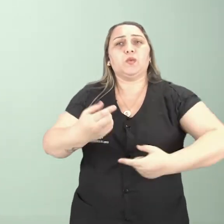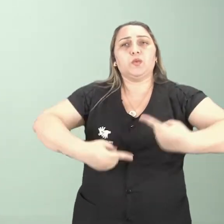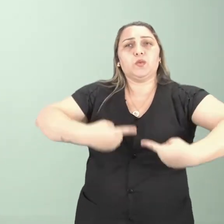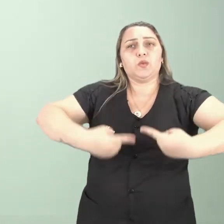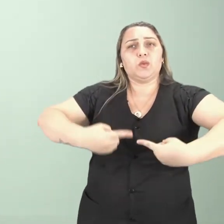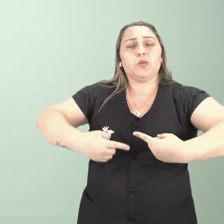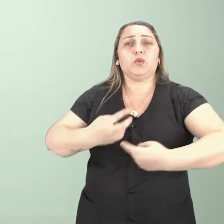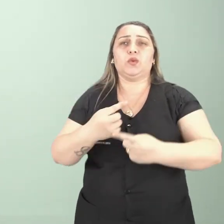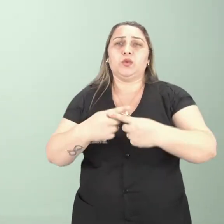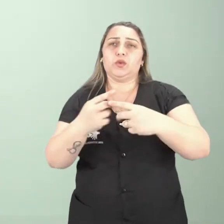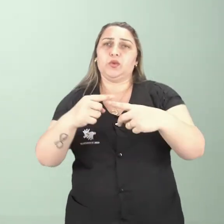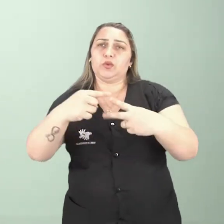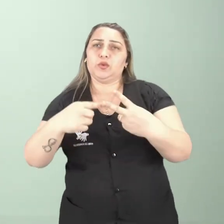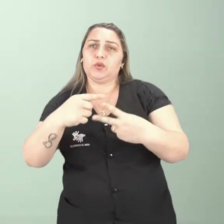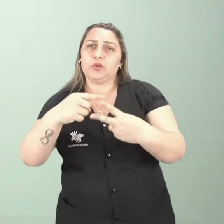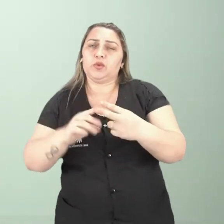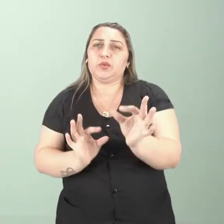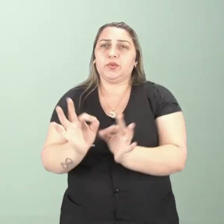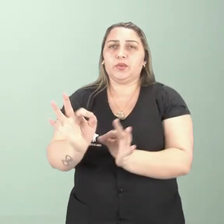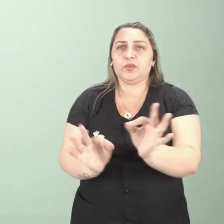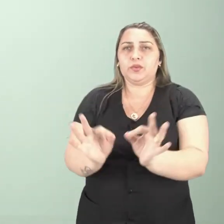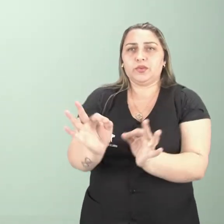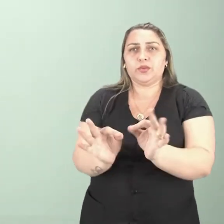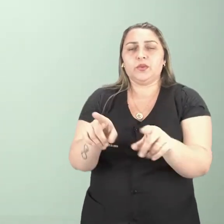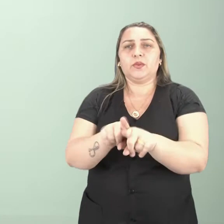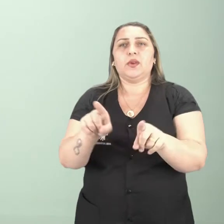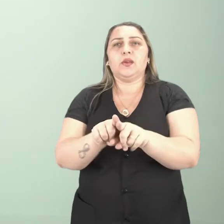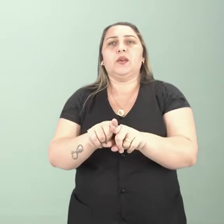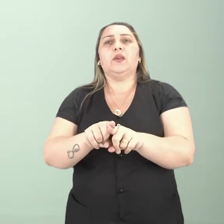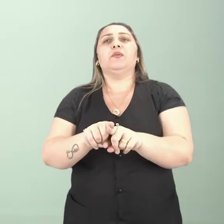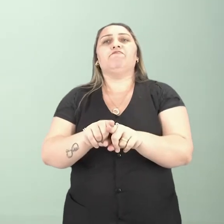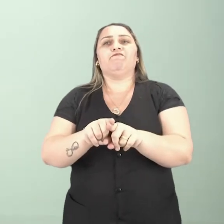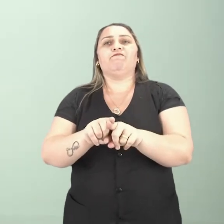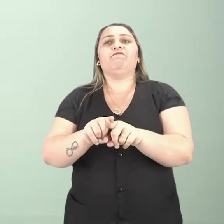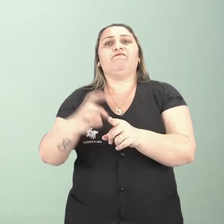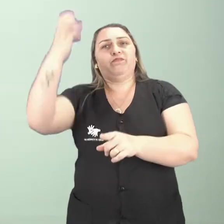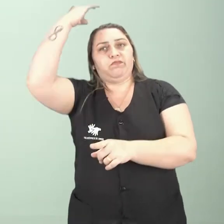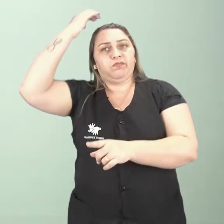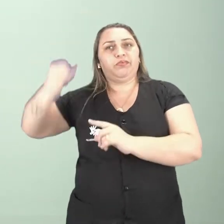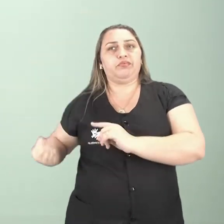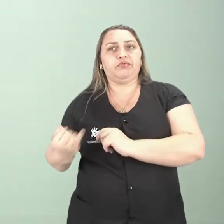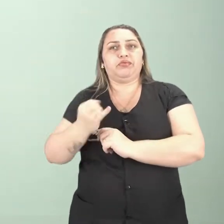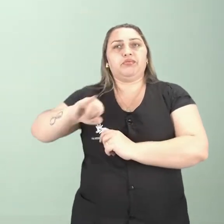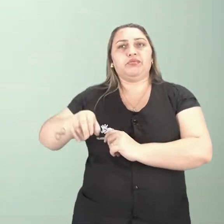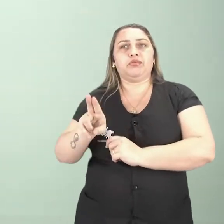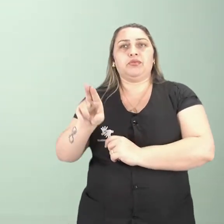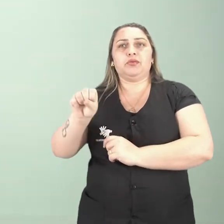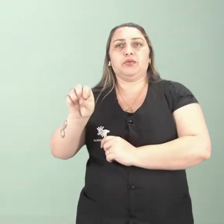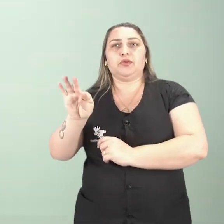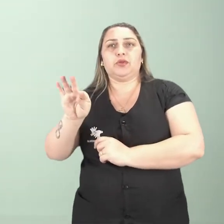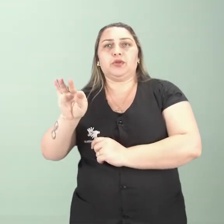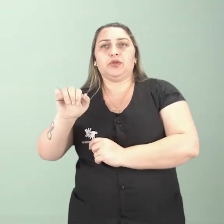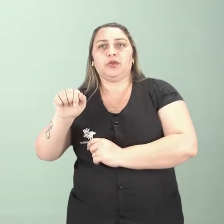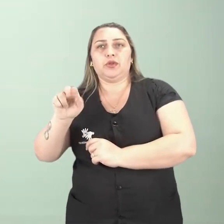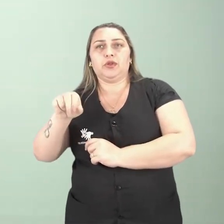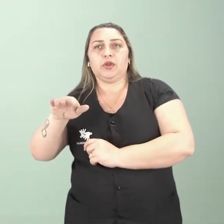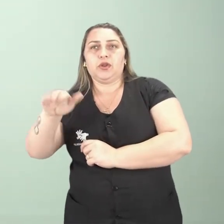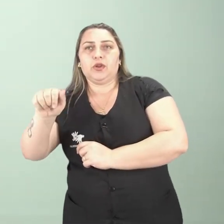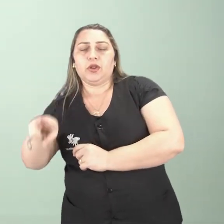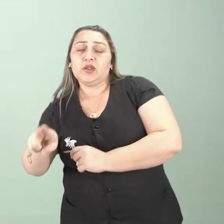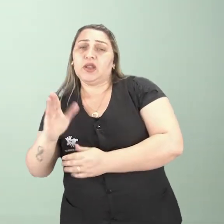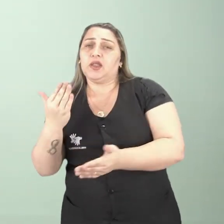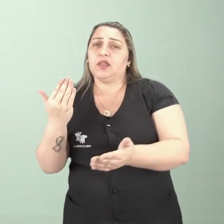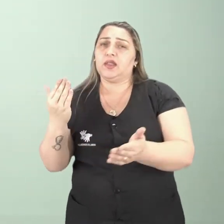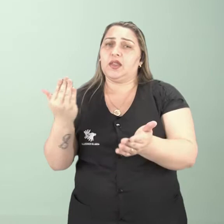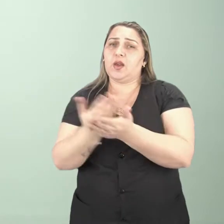e 2 deles se organizaram inclusive para derrubar o imperador Justiniano na época. Então, até os